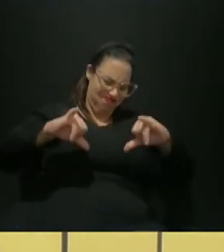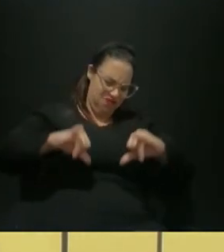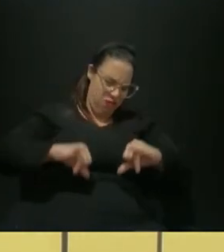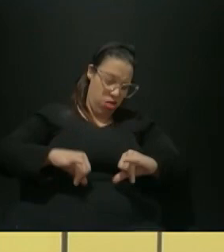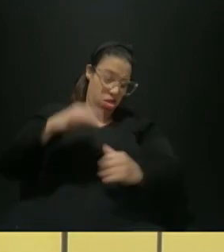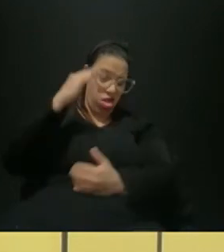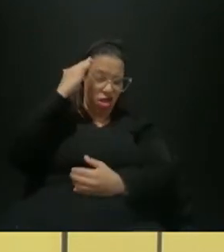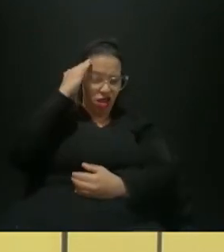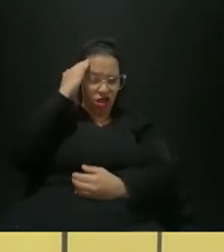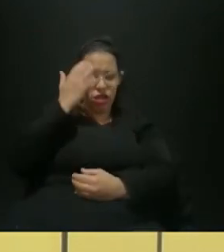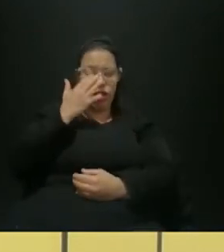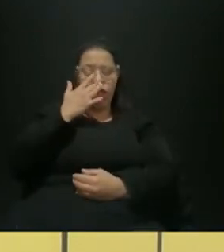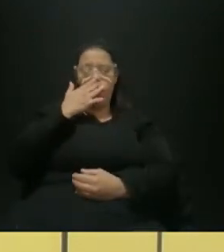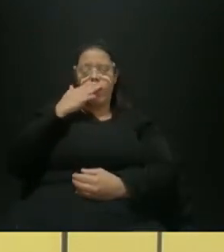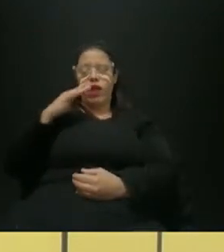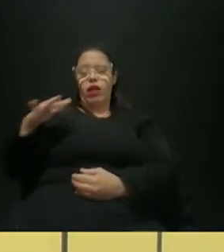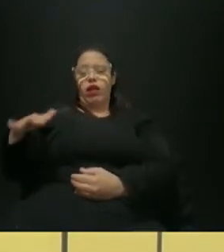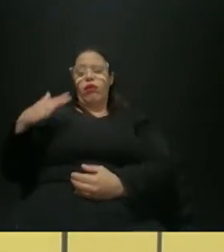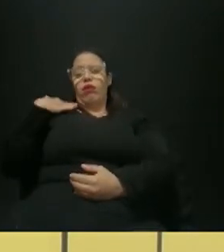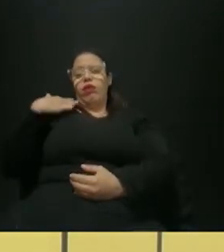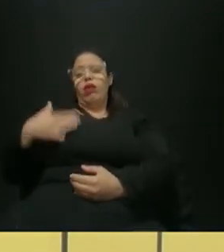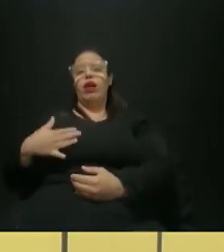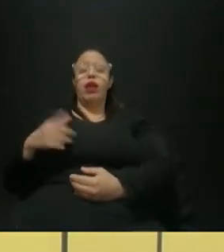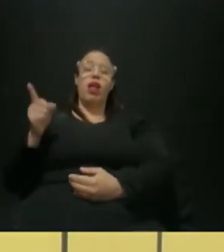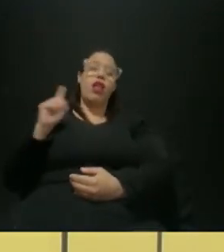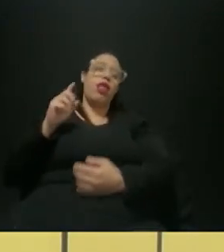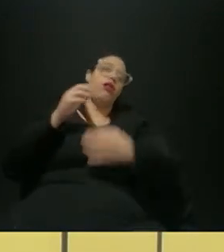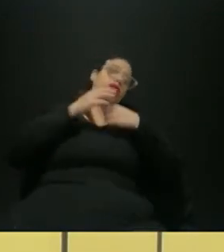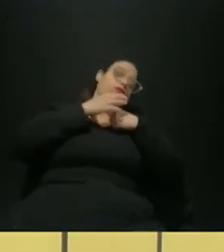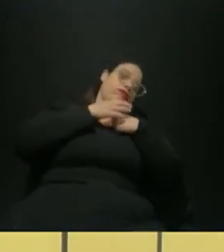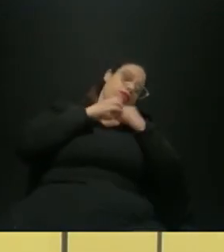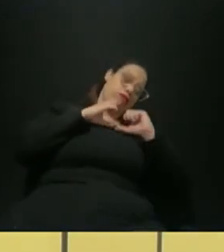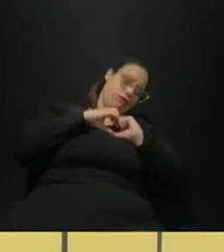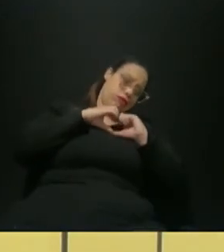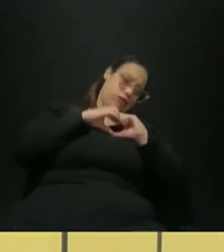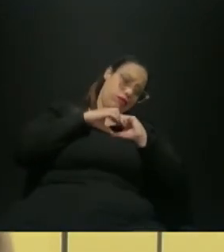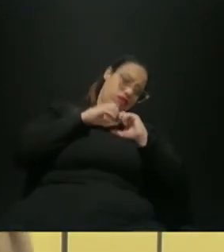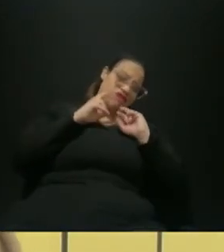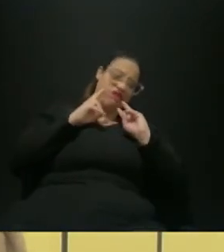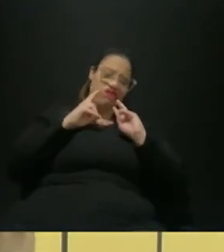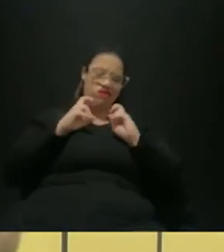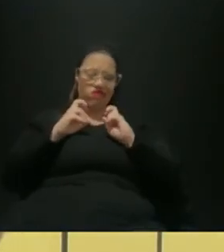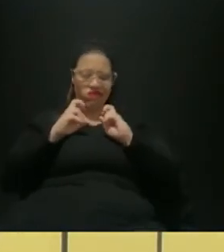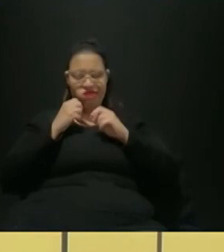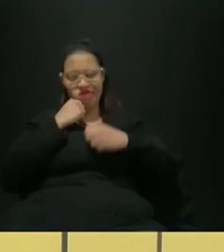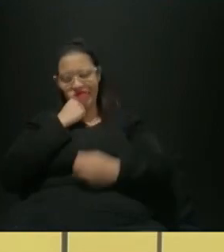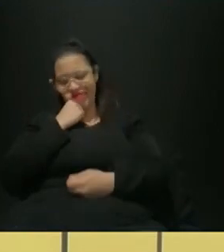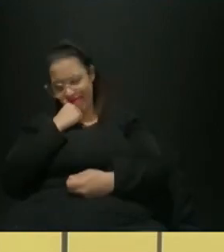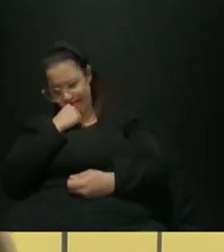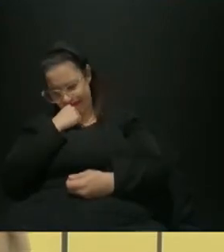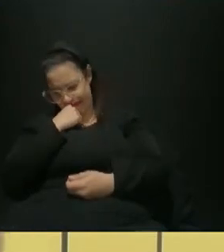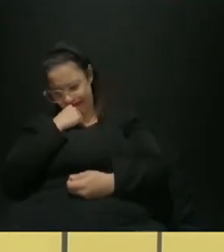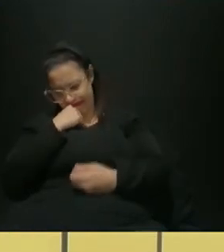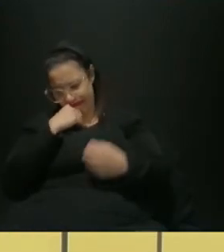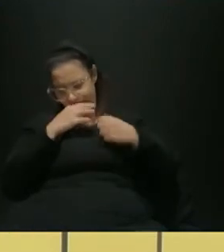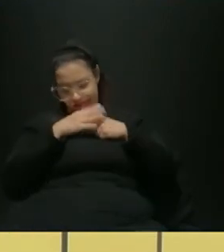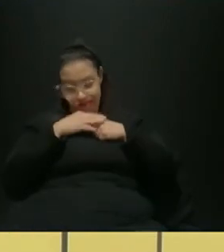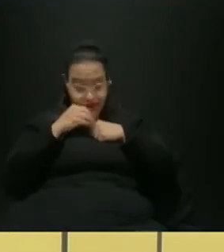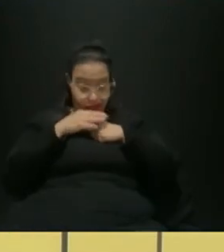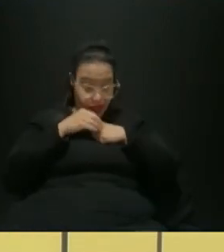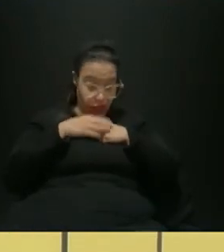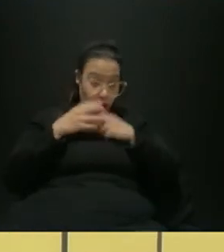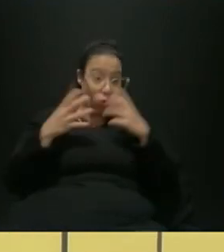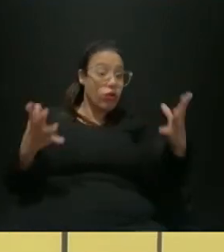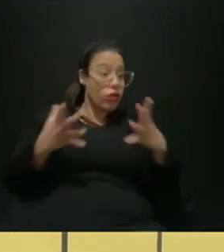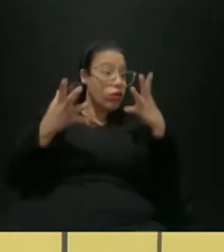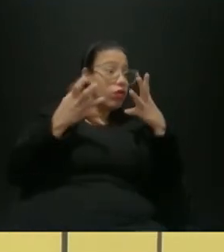criança não amada, ou que não percebe a necessidade do amor, ou que as pessoas não acalentam, ou que não pegam, que